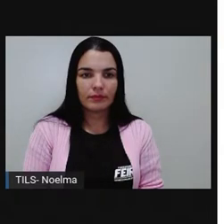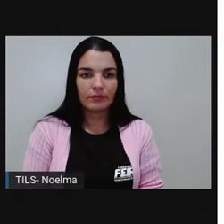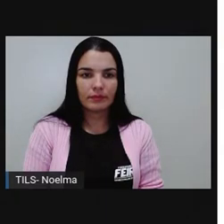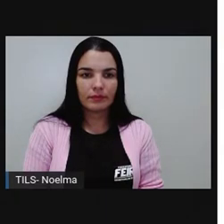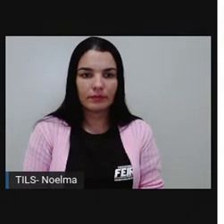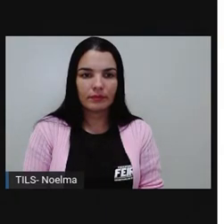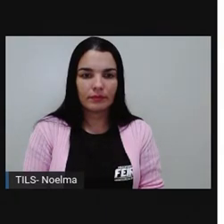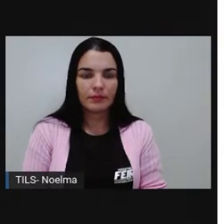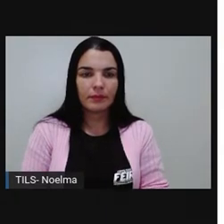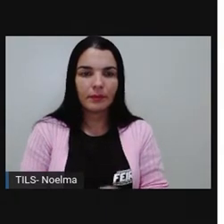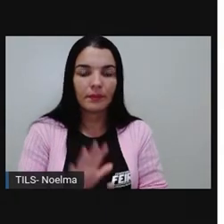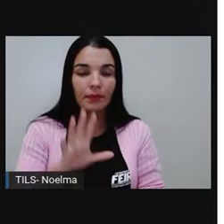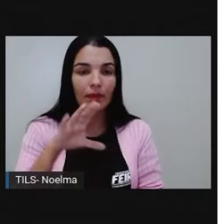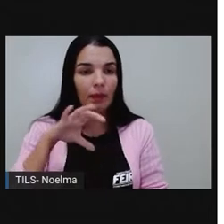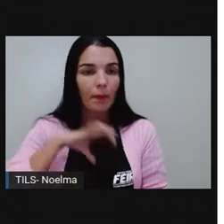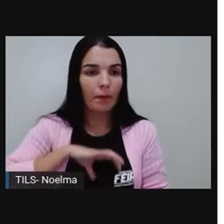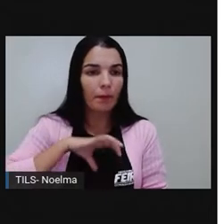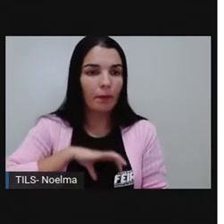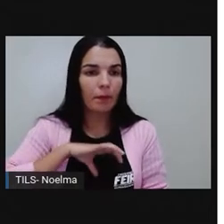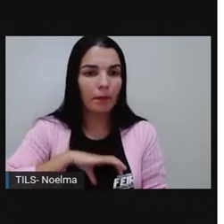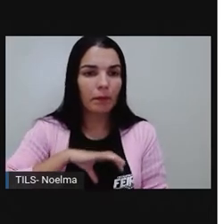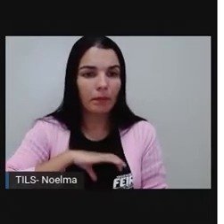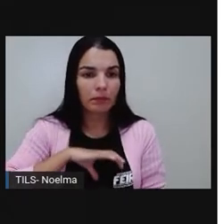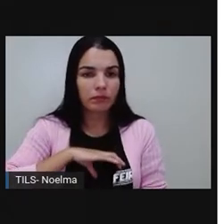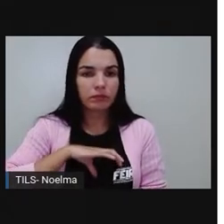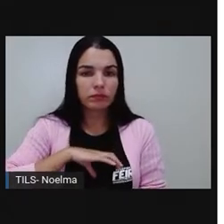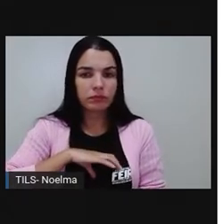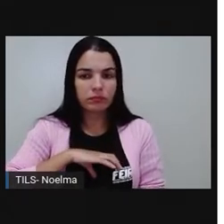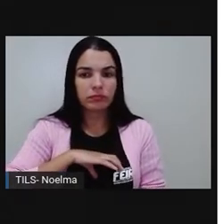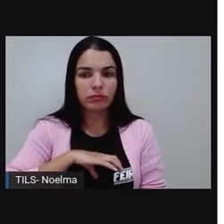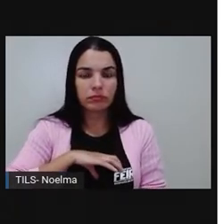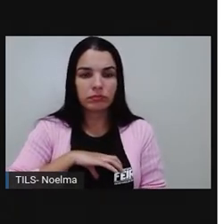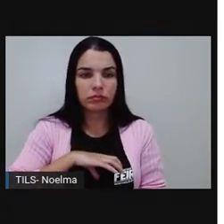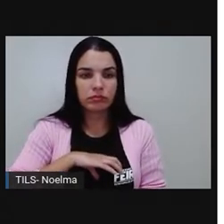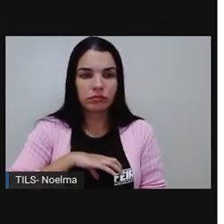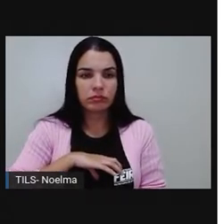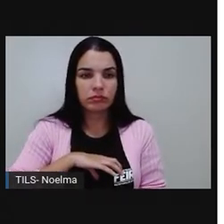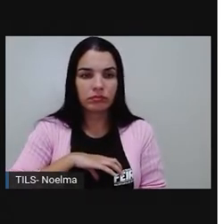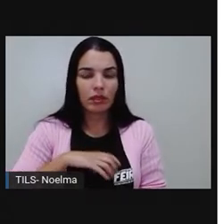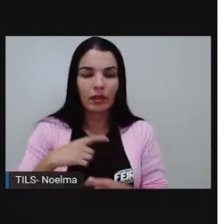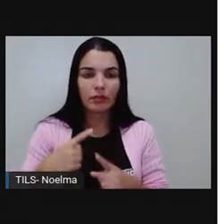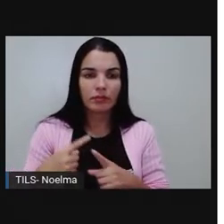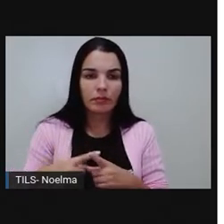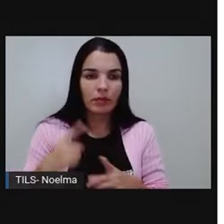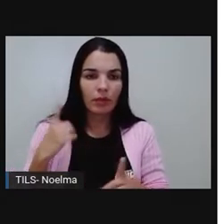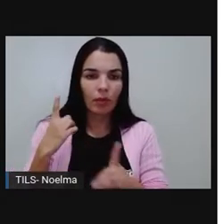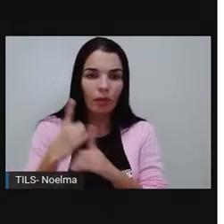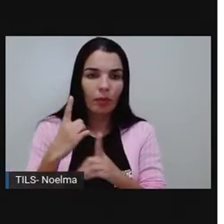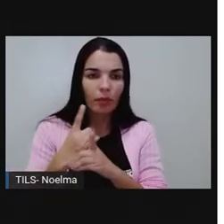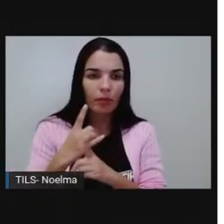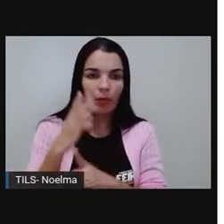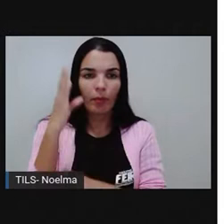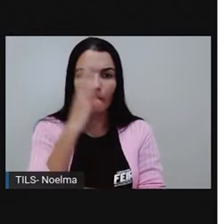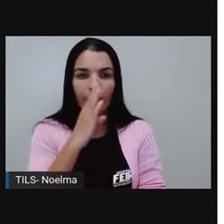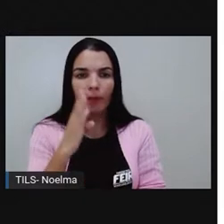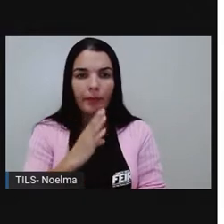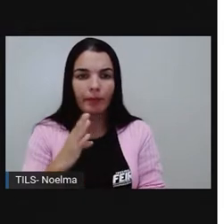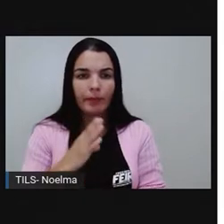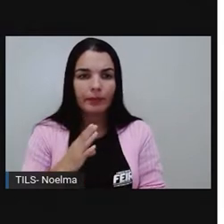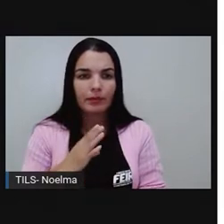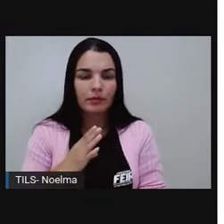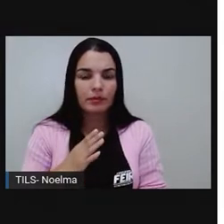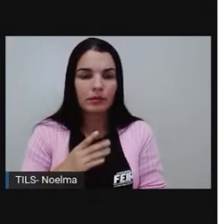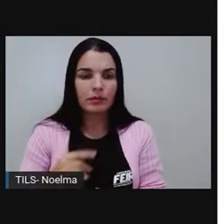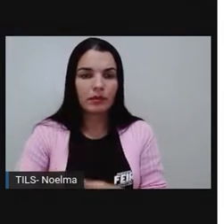Que Portugal descobriu o Brasil, todo mundo sabe. Mas o que nem todo mundo sabe é o sentido da